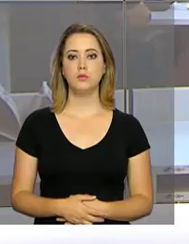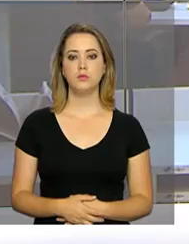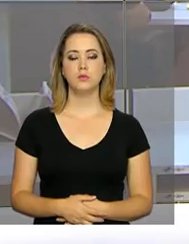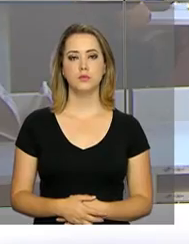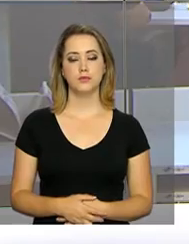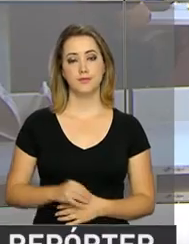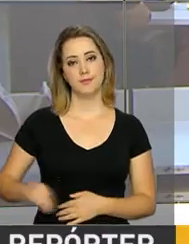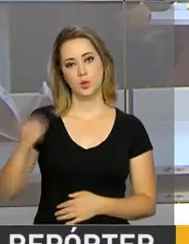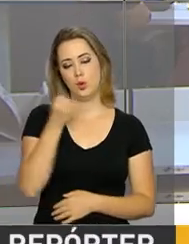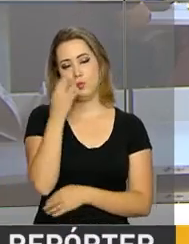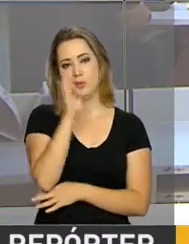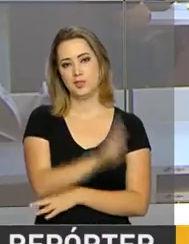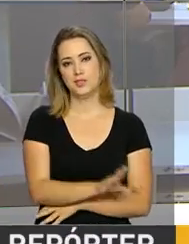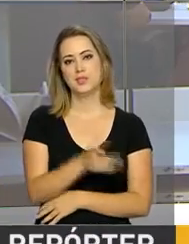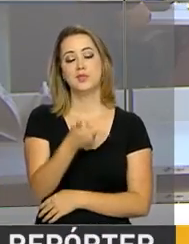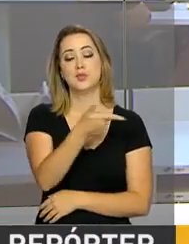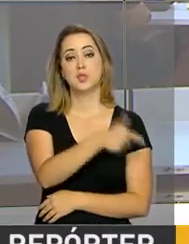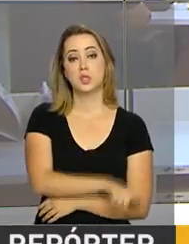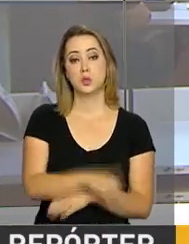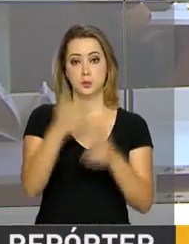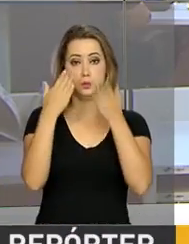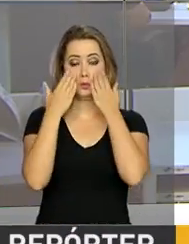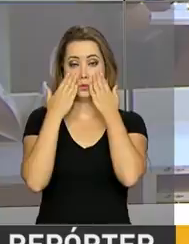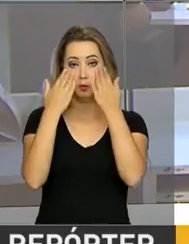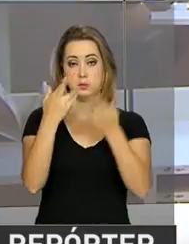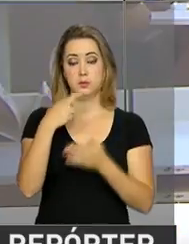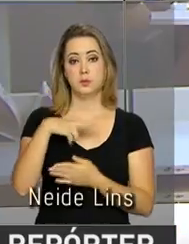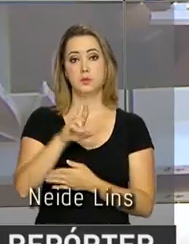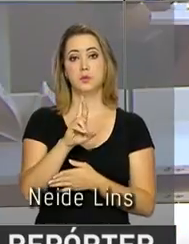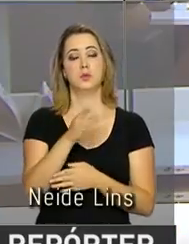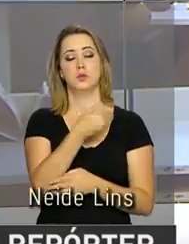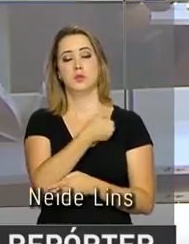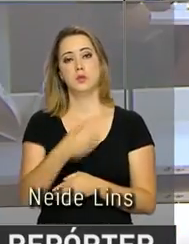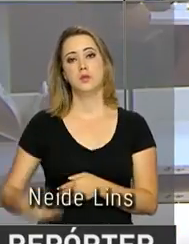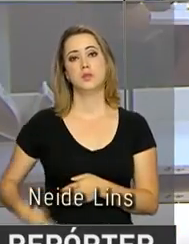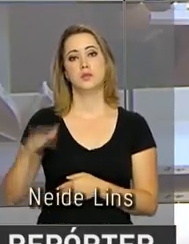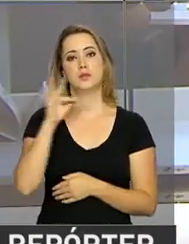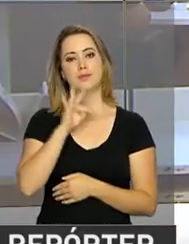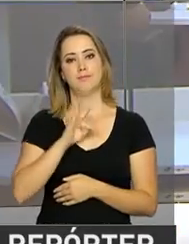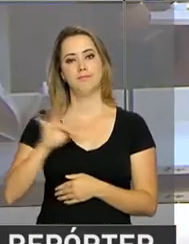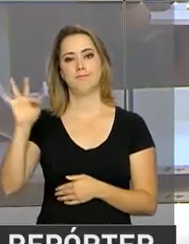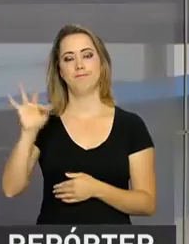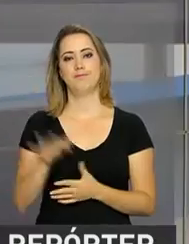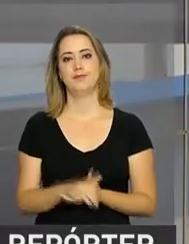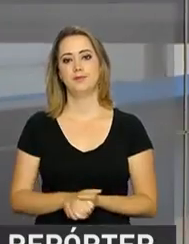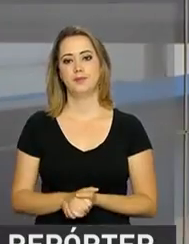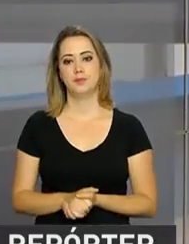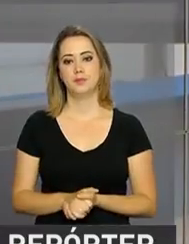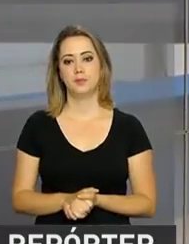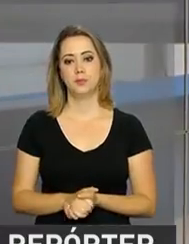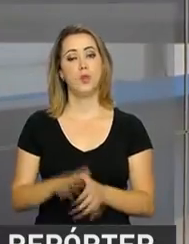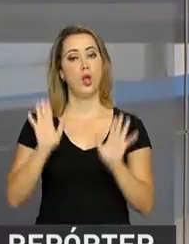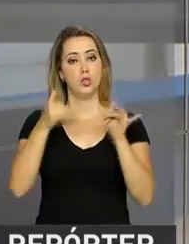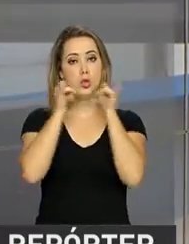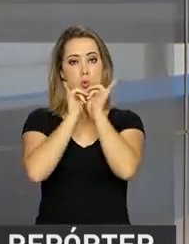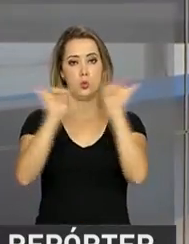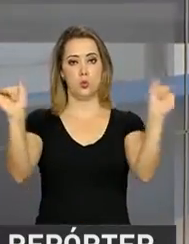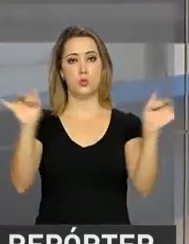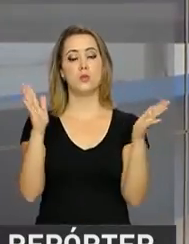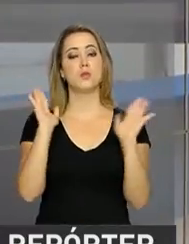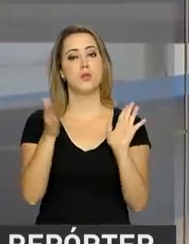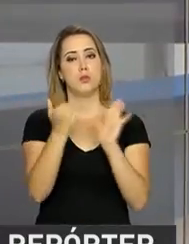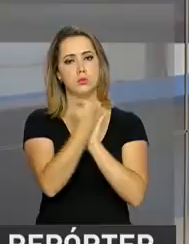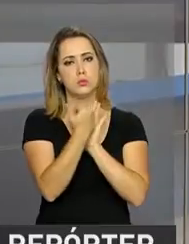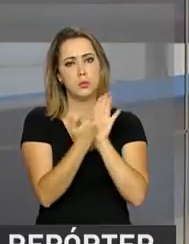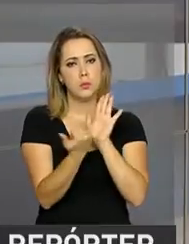olá boa tarde estamos de volta com as notícias do governo federal no repórter nbr foi anunciado agora pouco